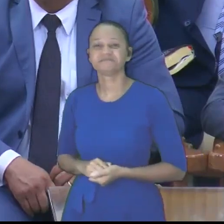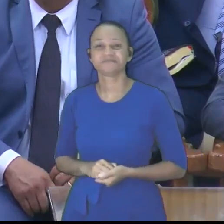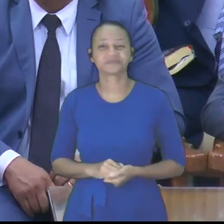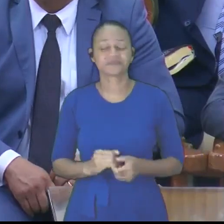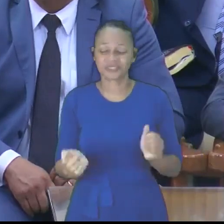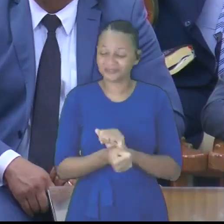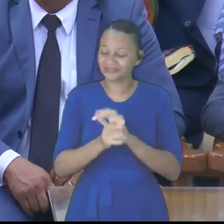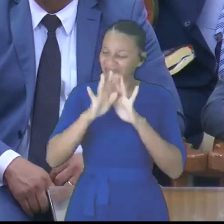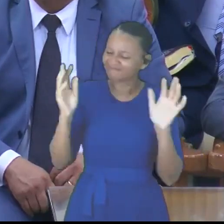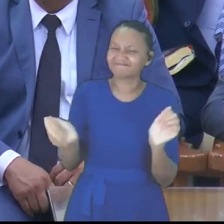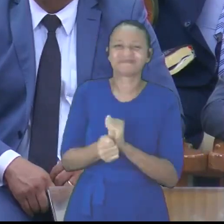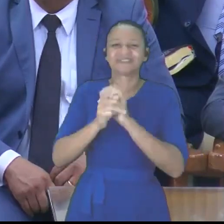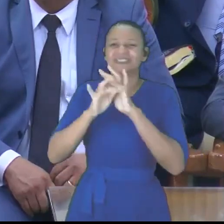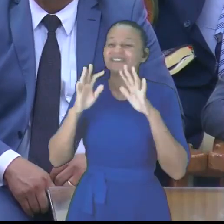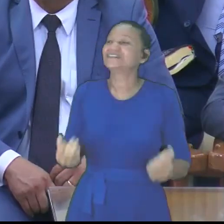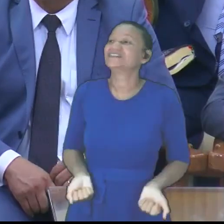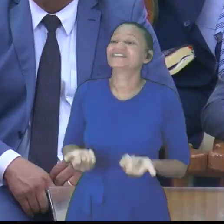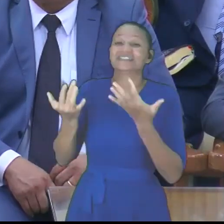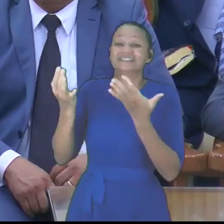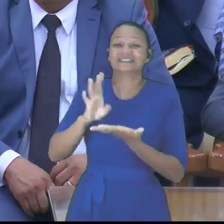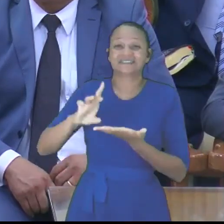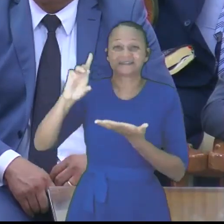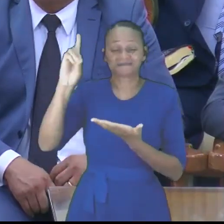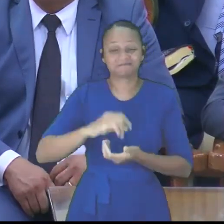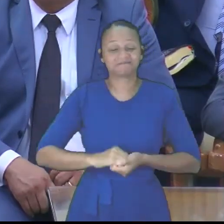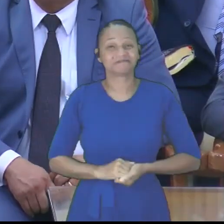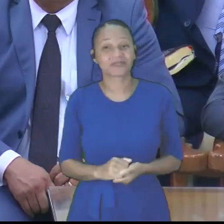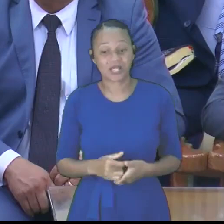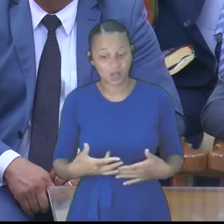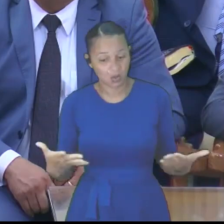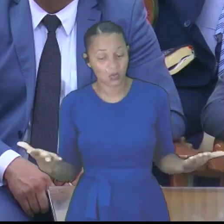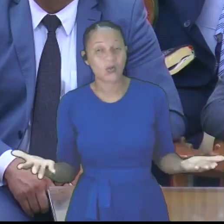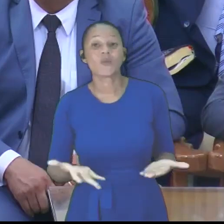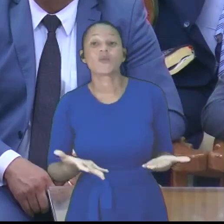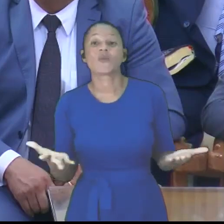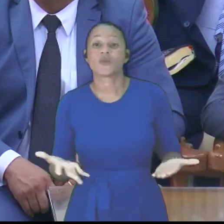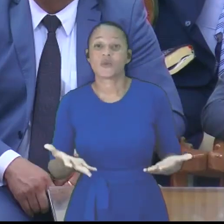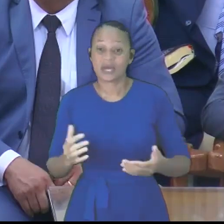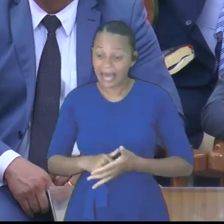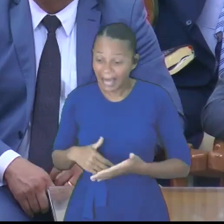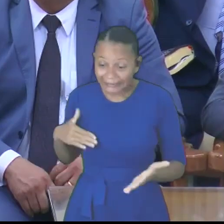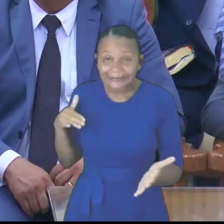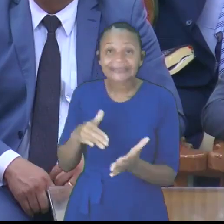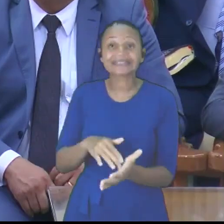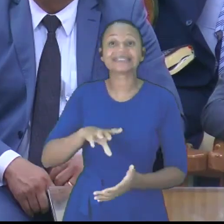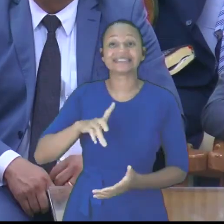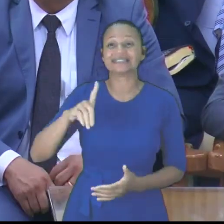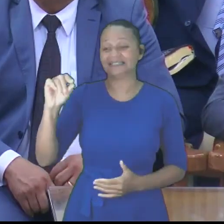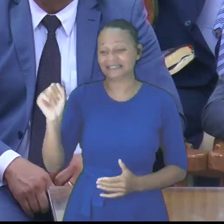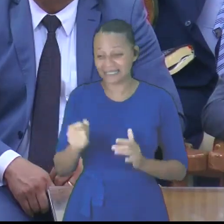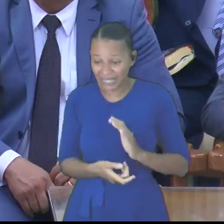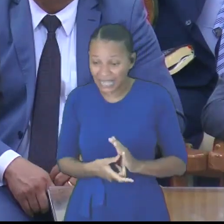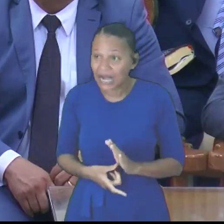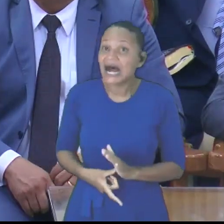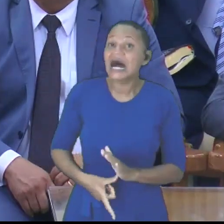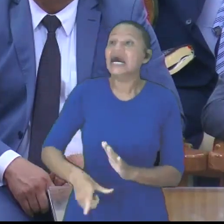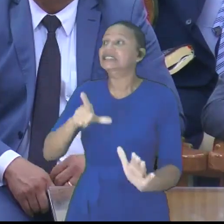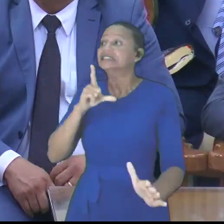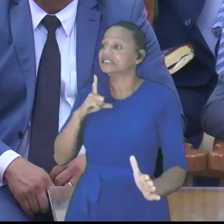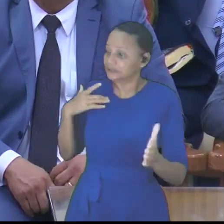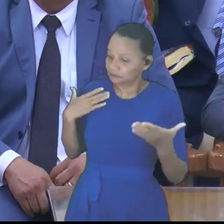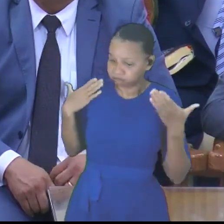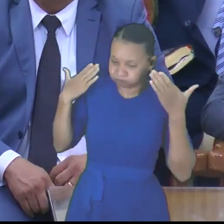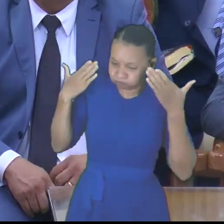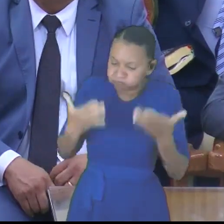Oh, glória, glória seja dada a Deus. Agora até esse dia, até antes que venha o